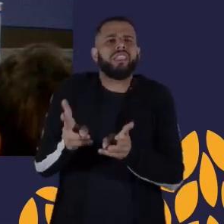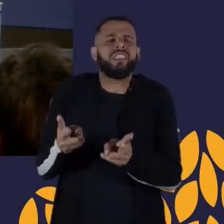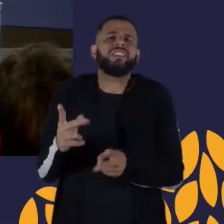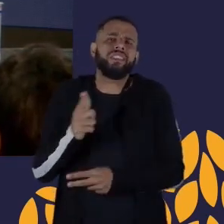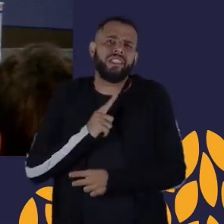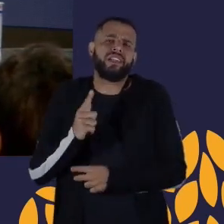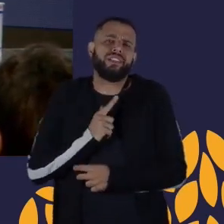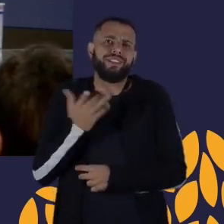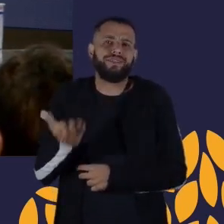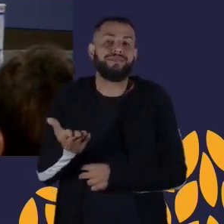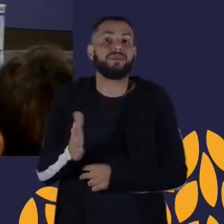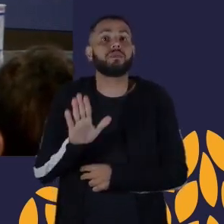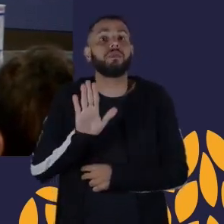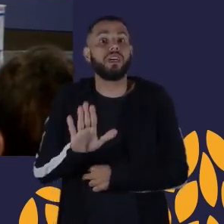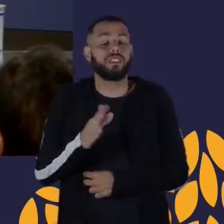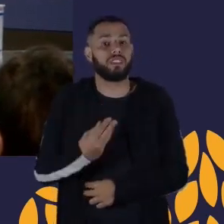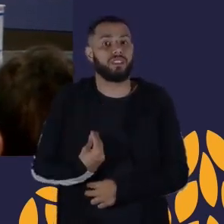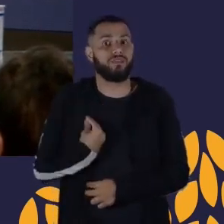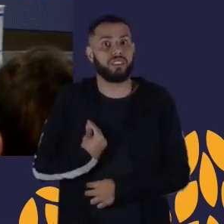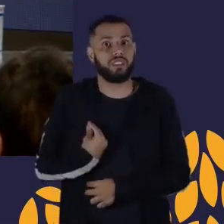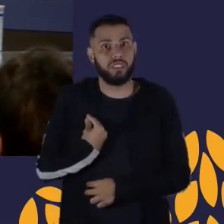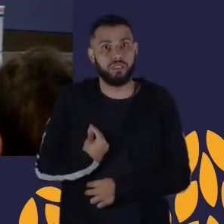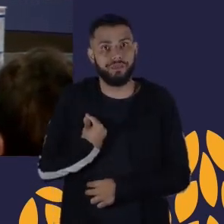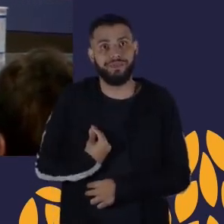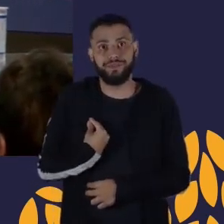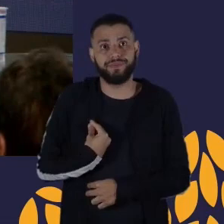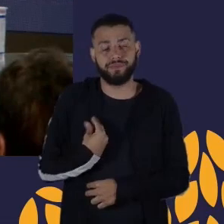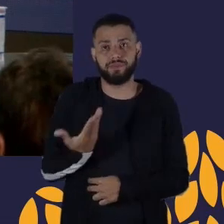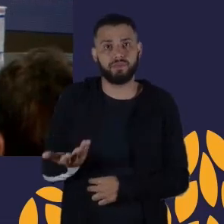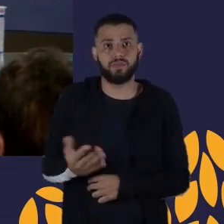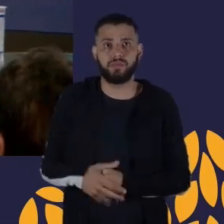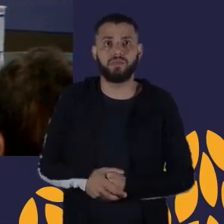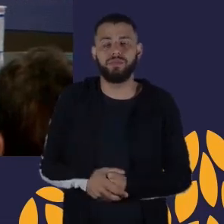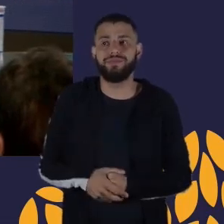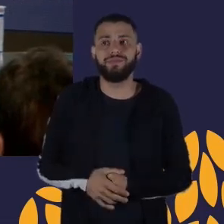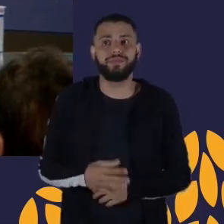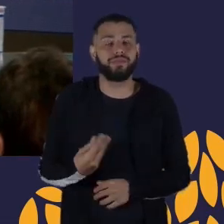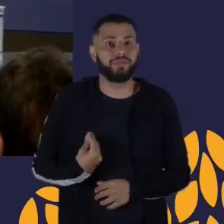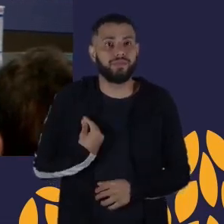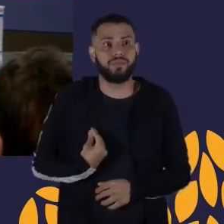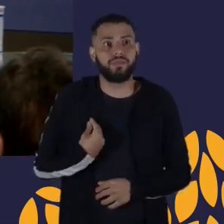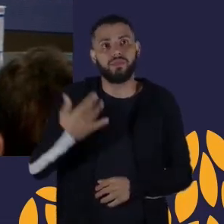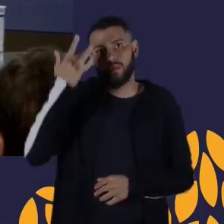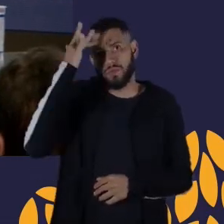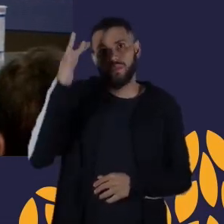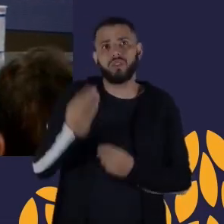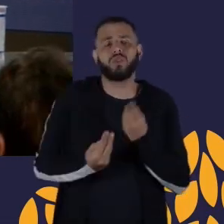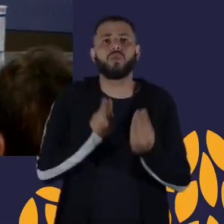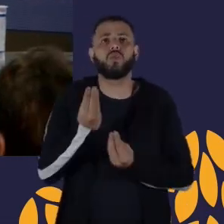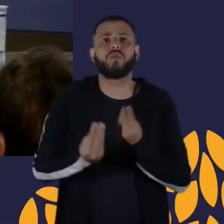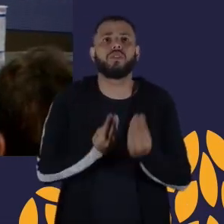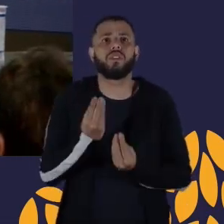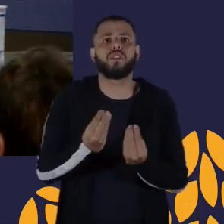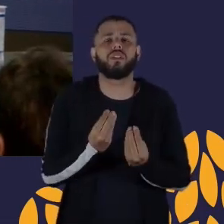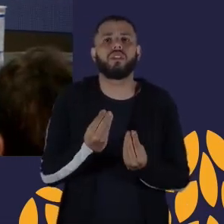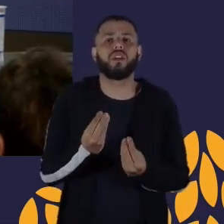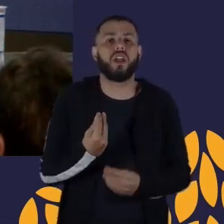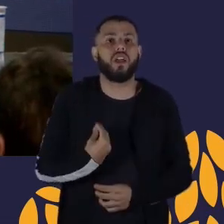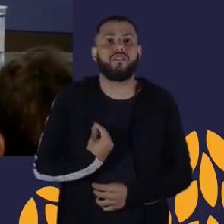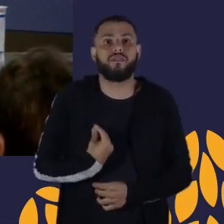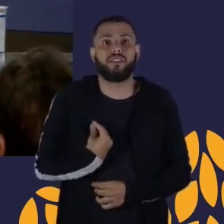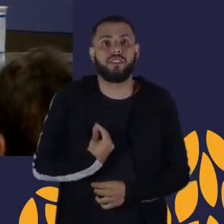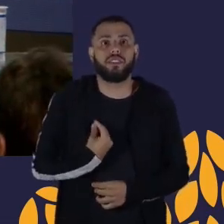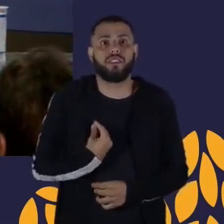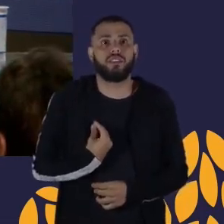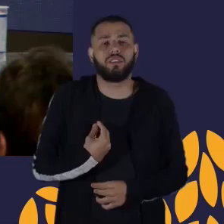a vida não dói mais. É a vida que não me... Eu não sei como dizer isso em português. É a vida o que não me duele.